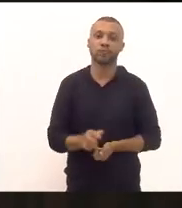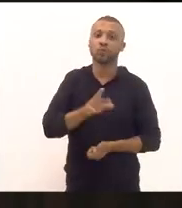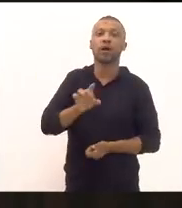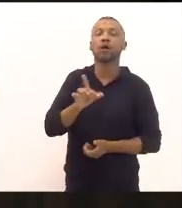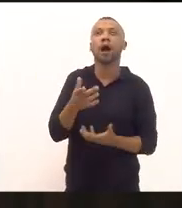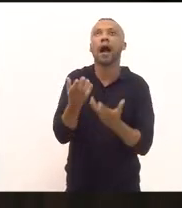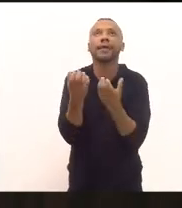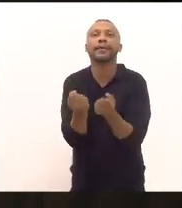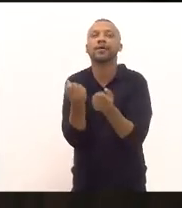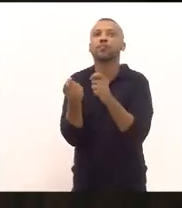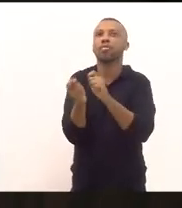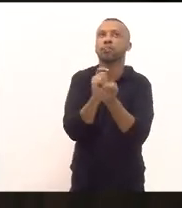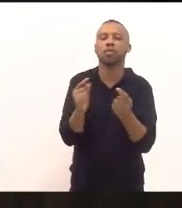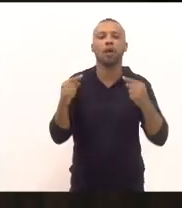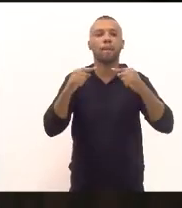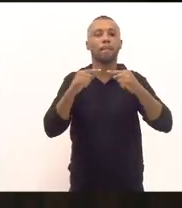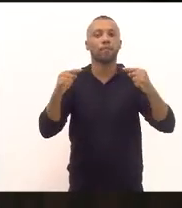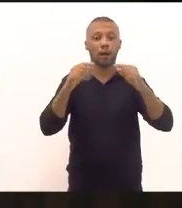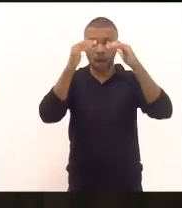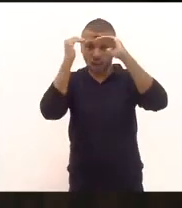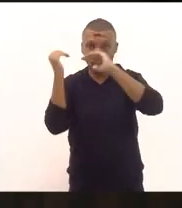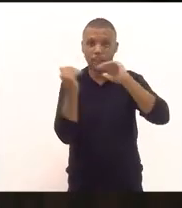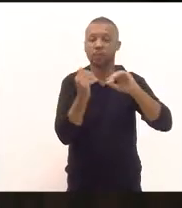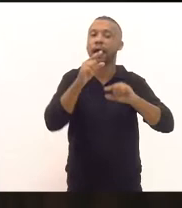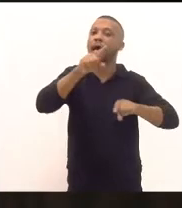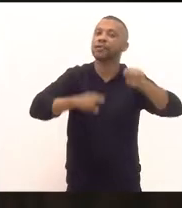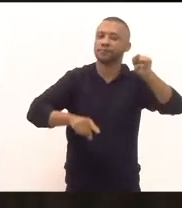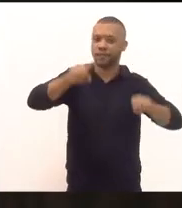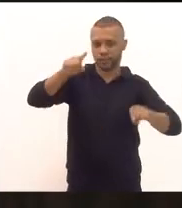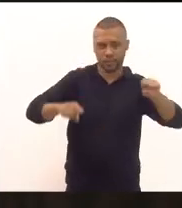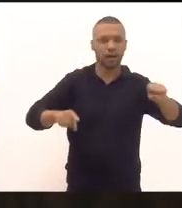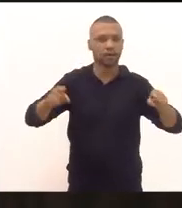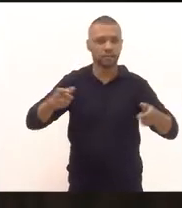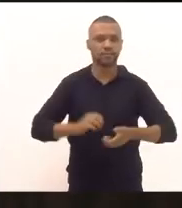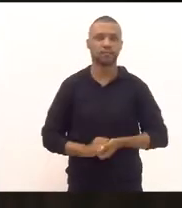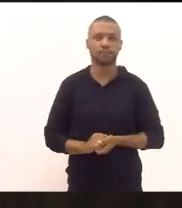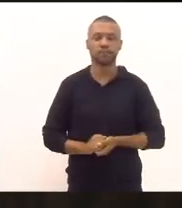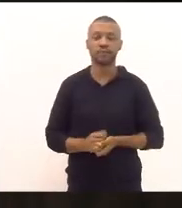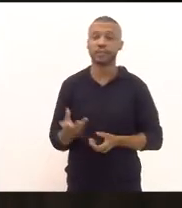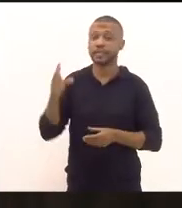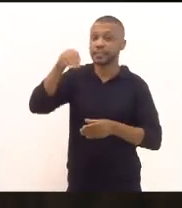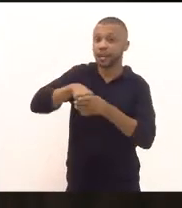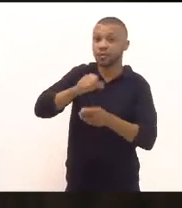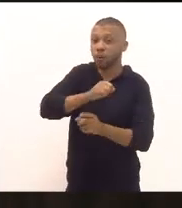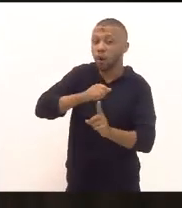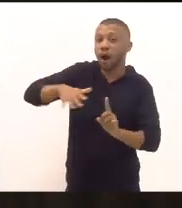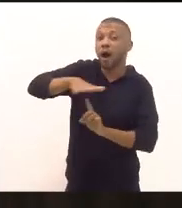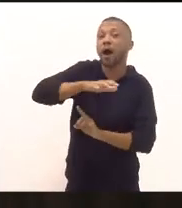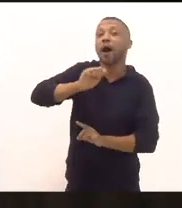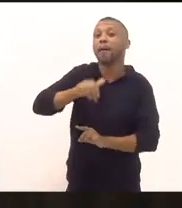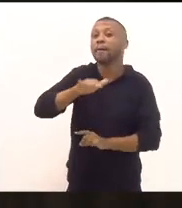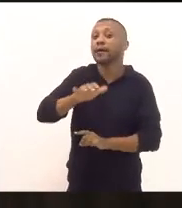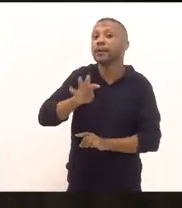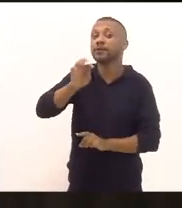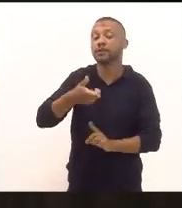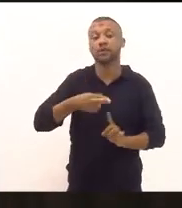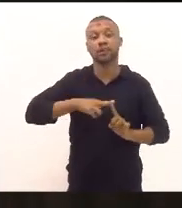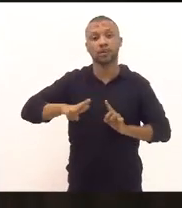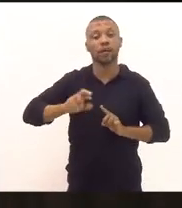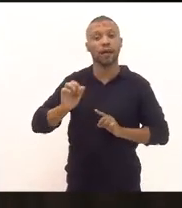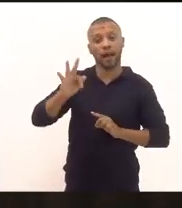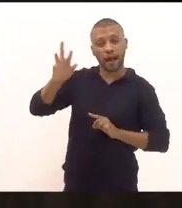tolerância e respeito à diversidade e um ambiente em que as religiões de matriz africana